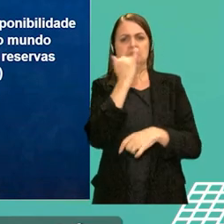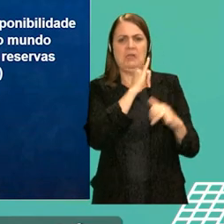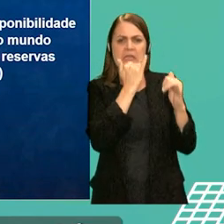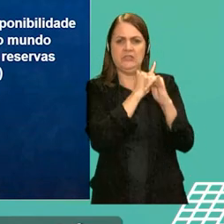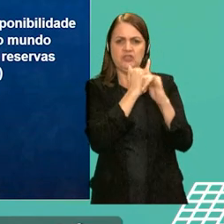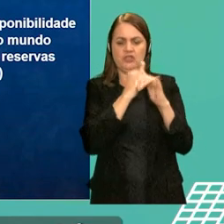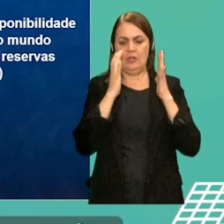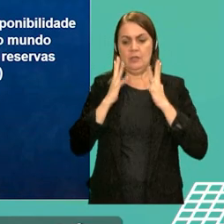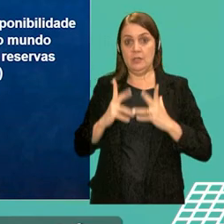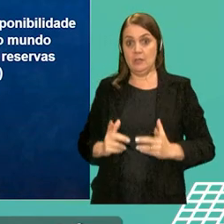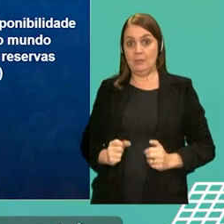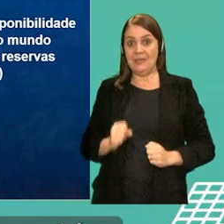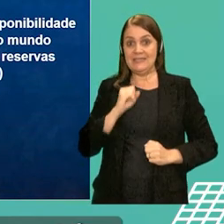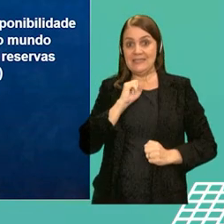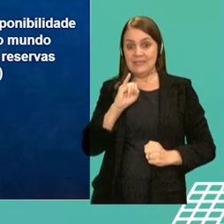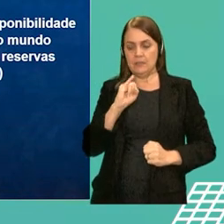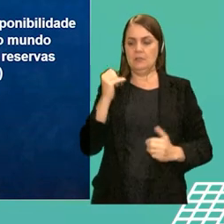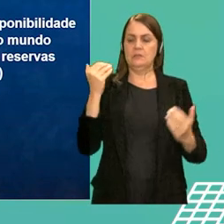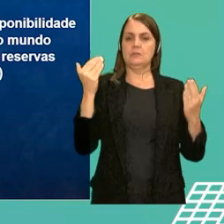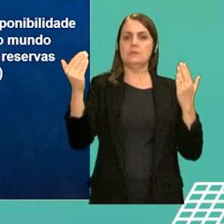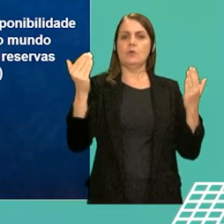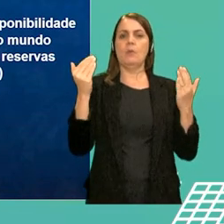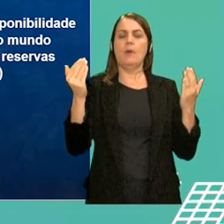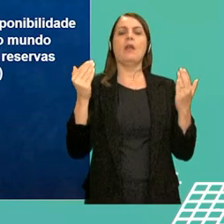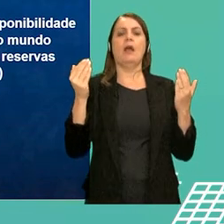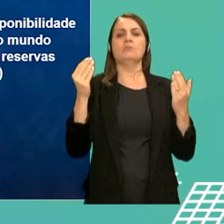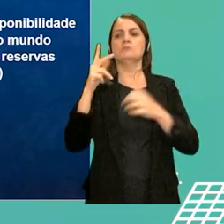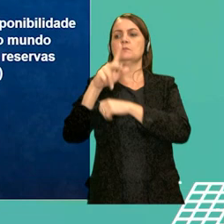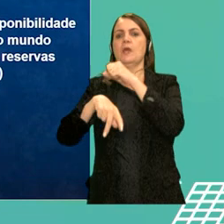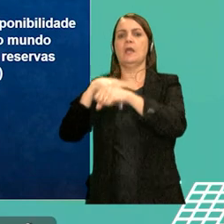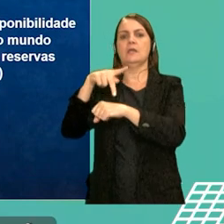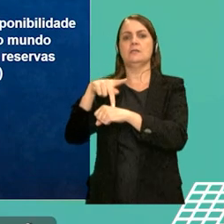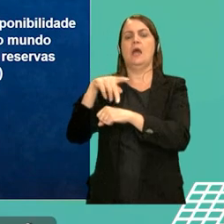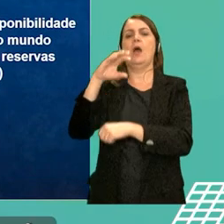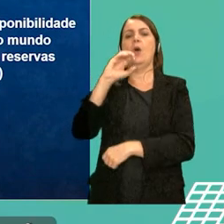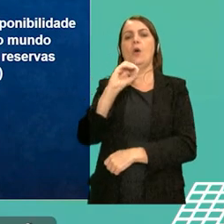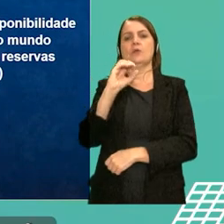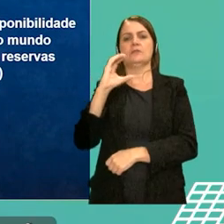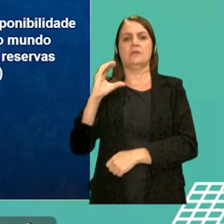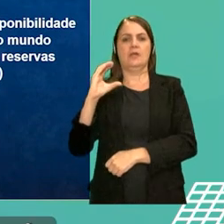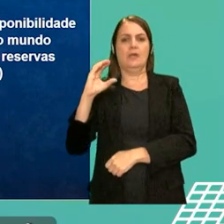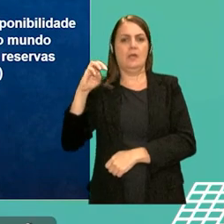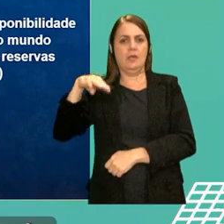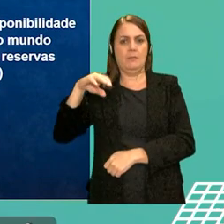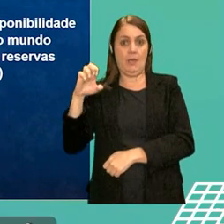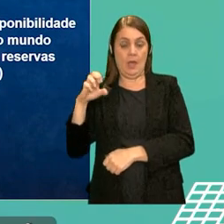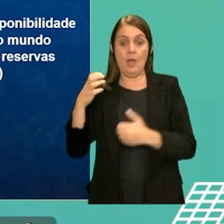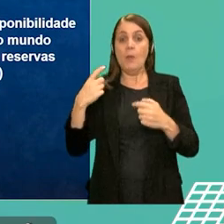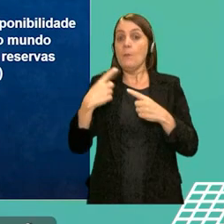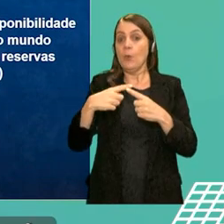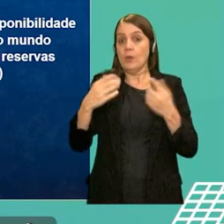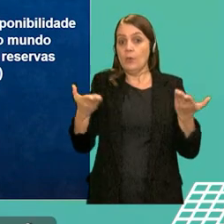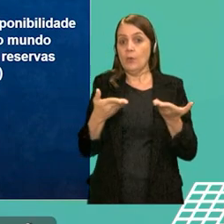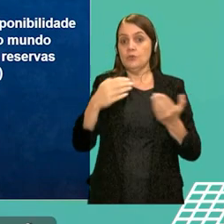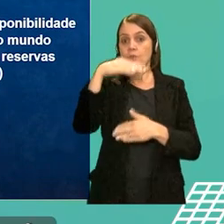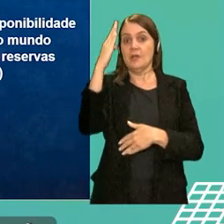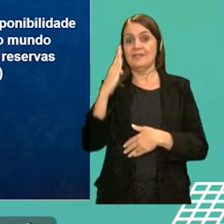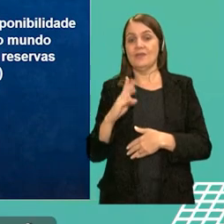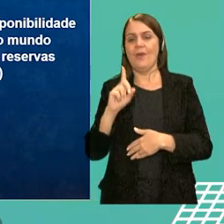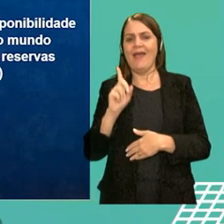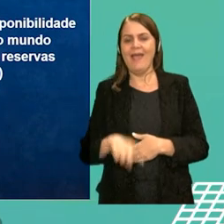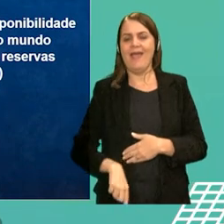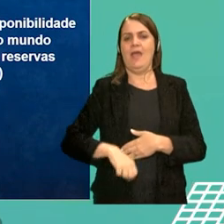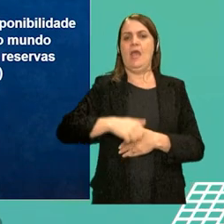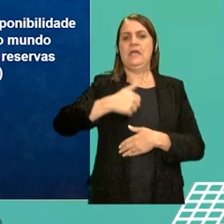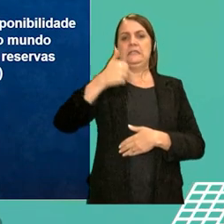principalmente com a média dos países da OCDE, uma indústria de baixo carbono. Hoje o Brasil é o segundo maior produtor de biocombustíveis,